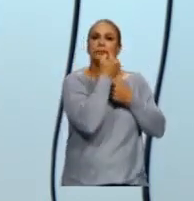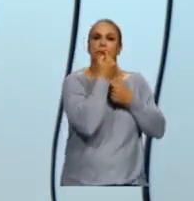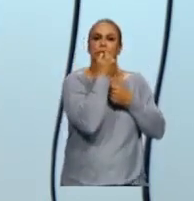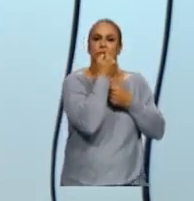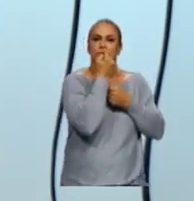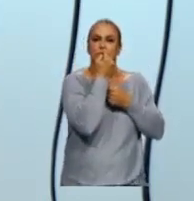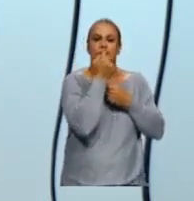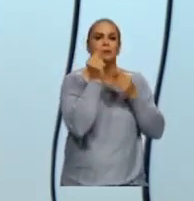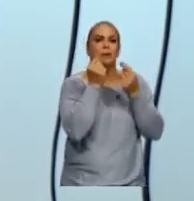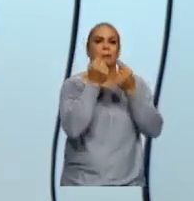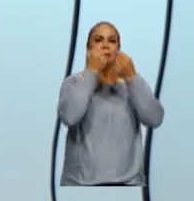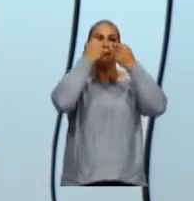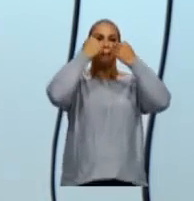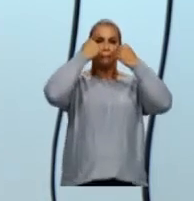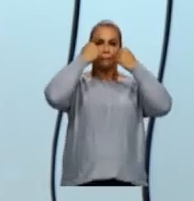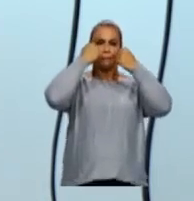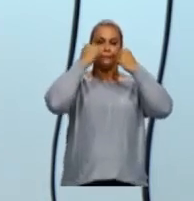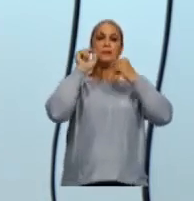ela tem